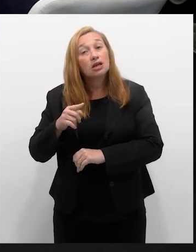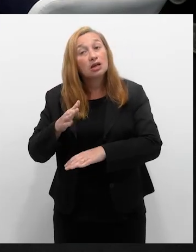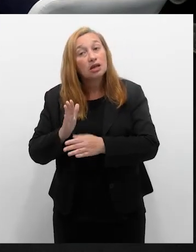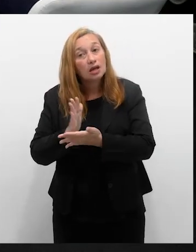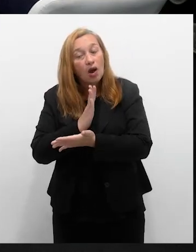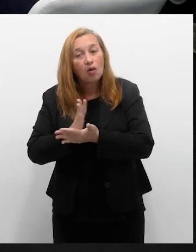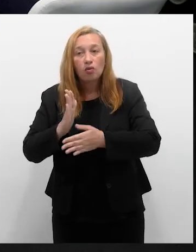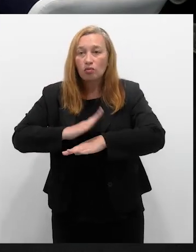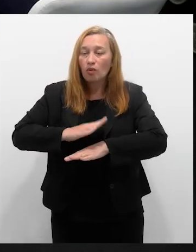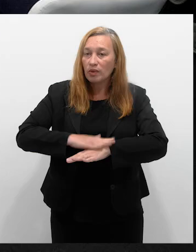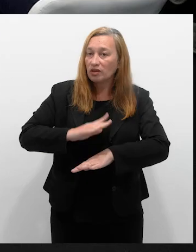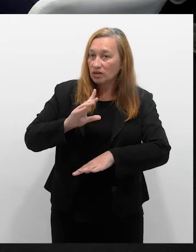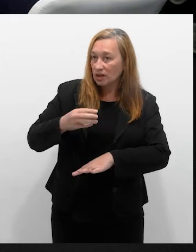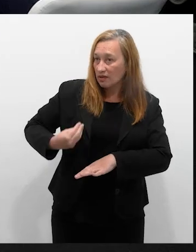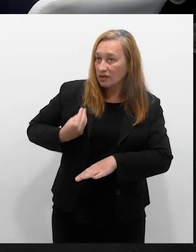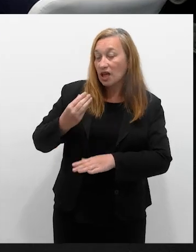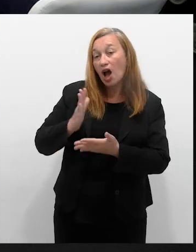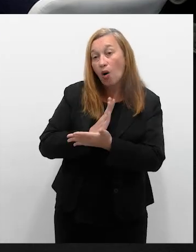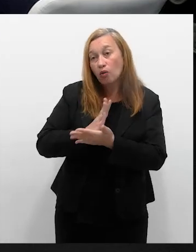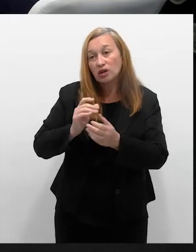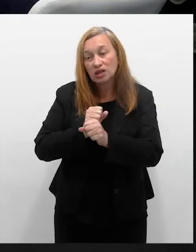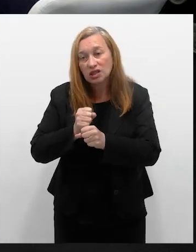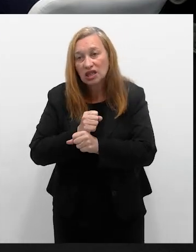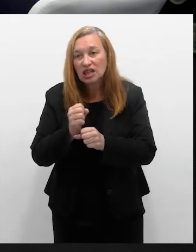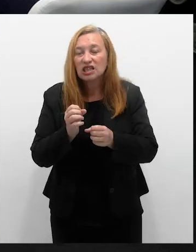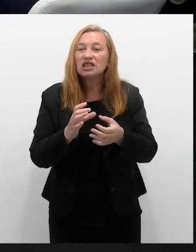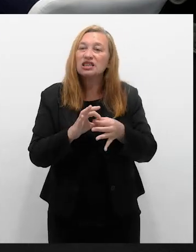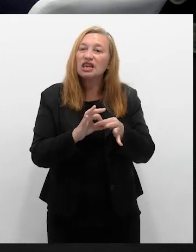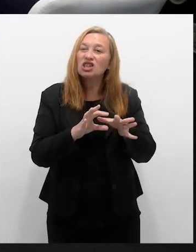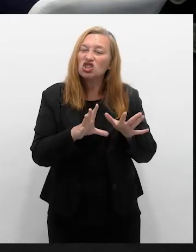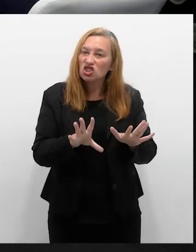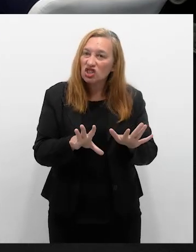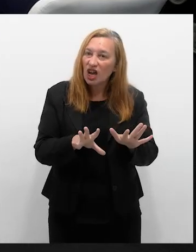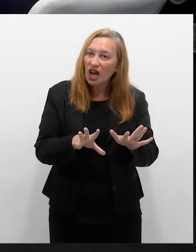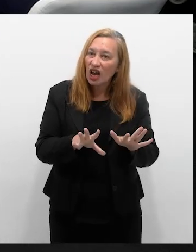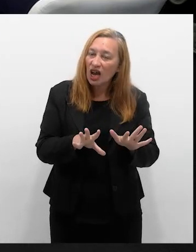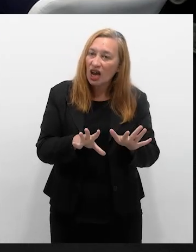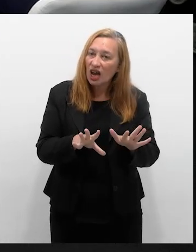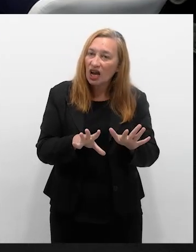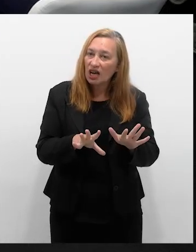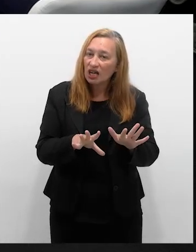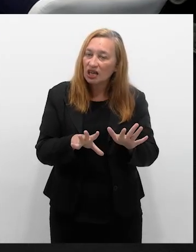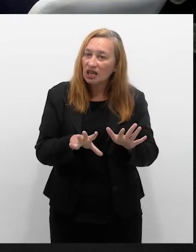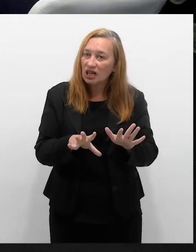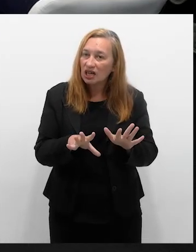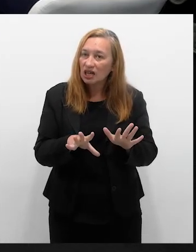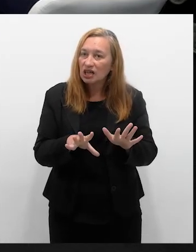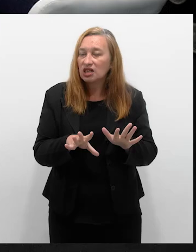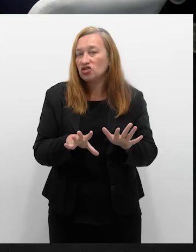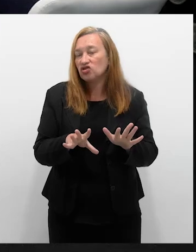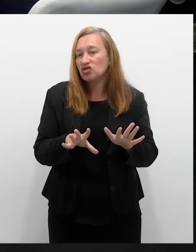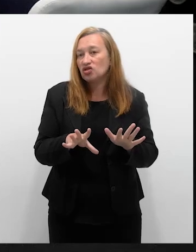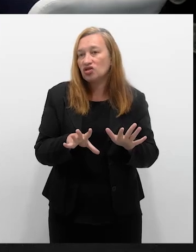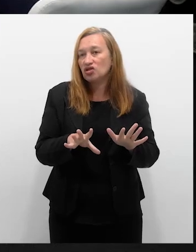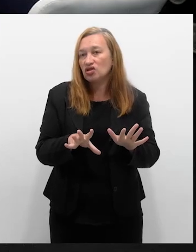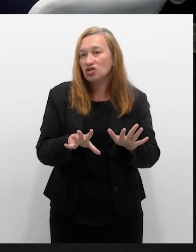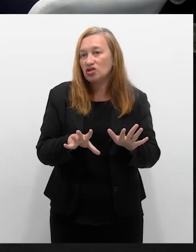algum momento da vida, geralmente depois de alguns anos, ela deixar de preencher critérios suficientes